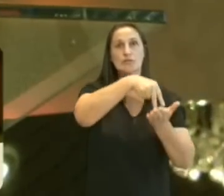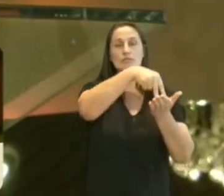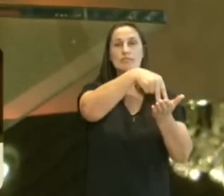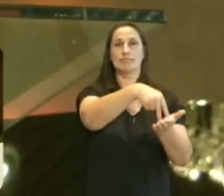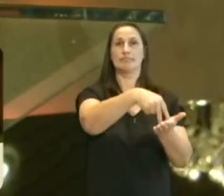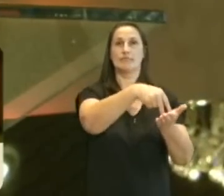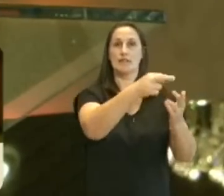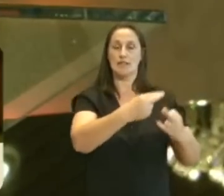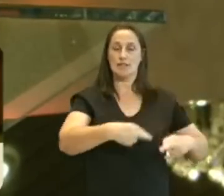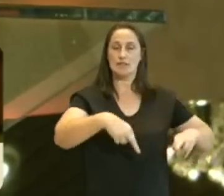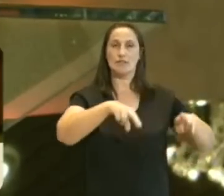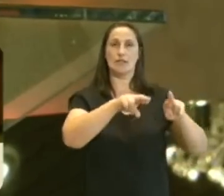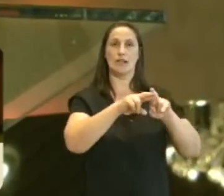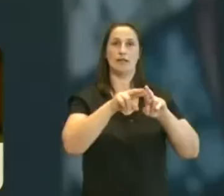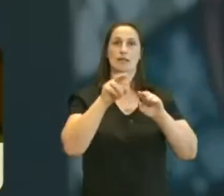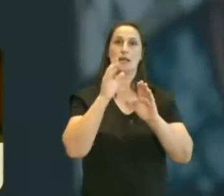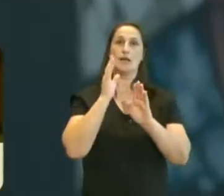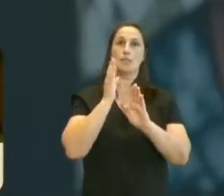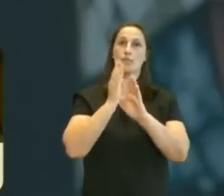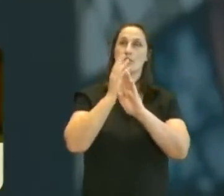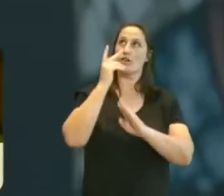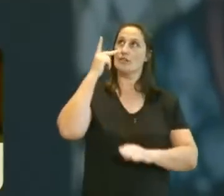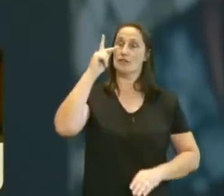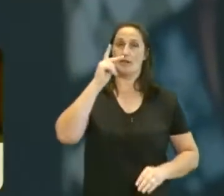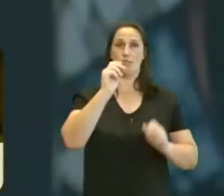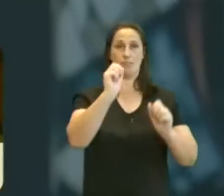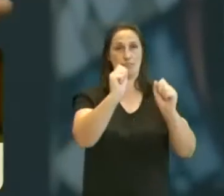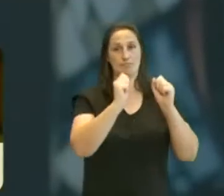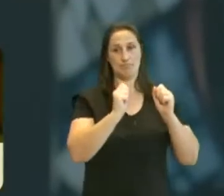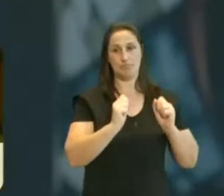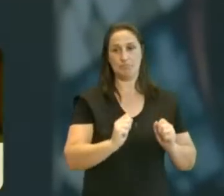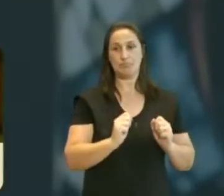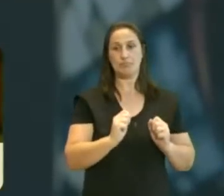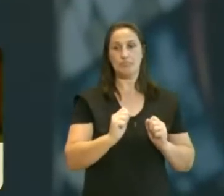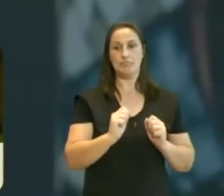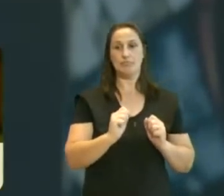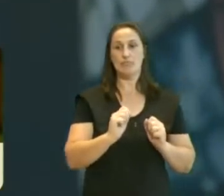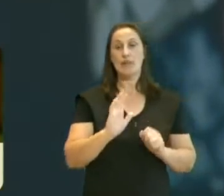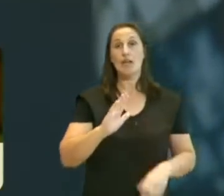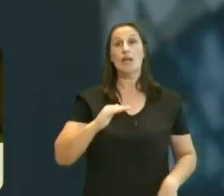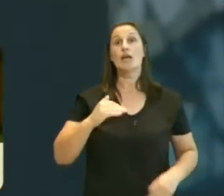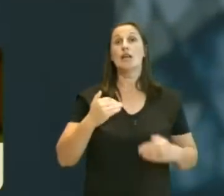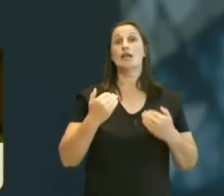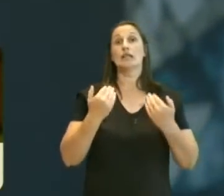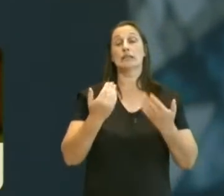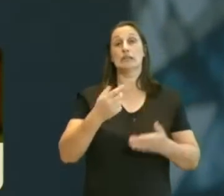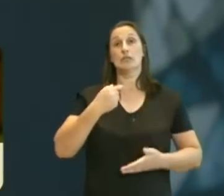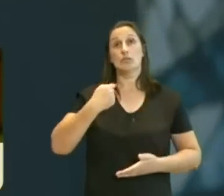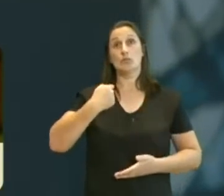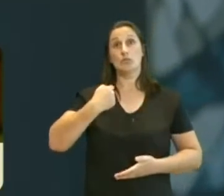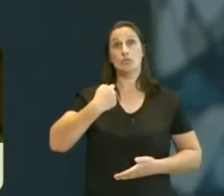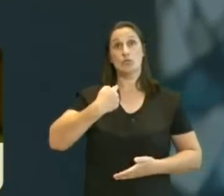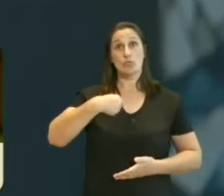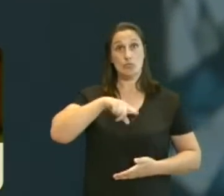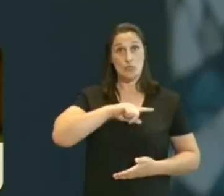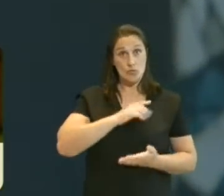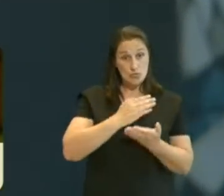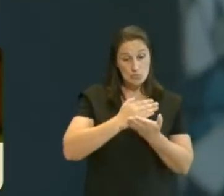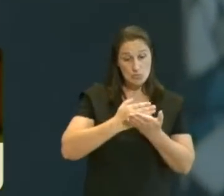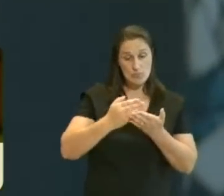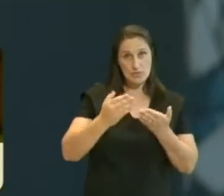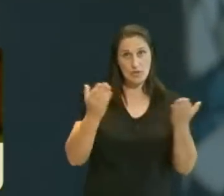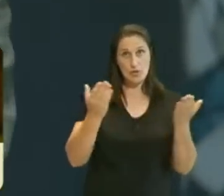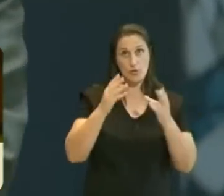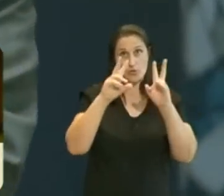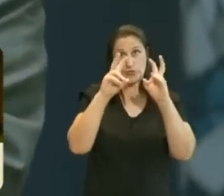erguidas pelo poder de Deus. Por isso, eu vou perseguir aqui nas Escrituras, começando hoje nessa primeira mensagem